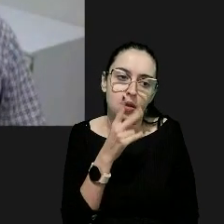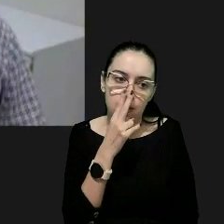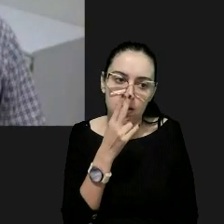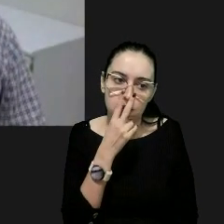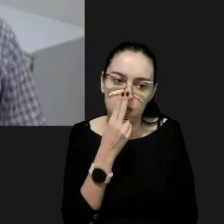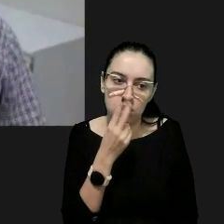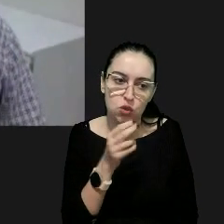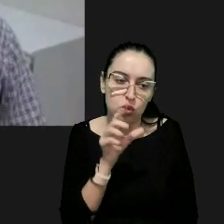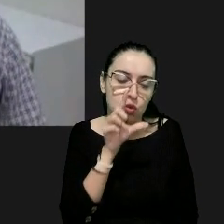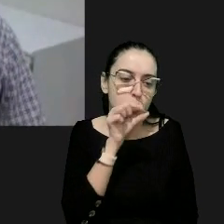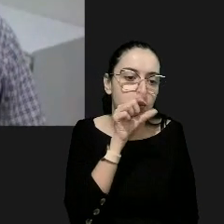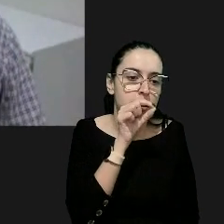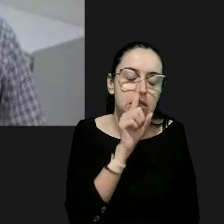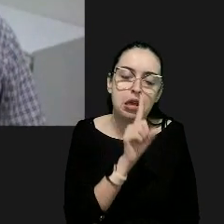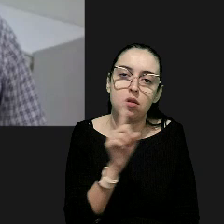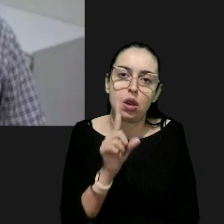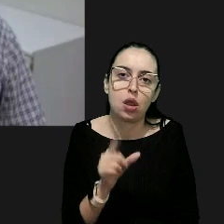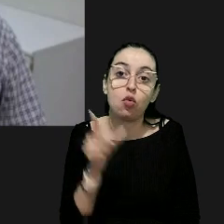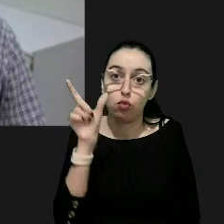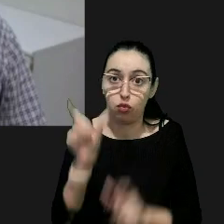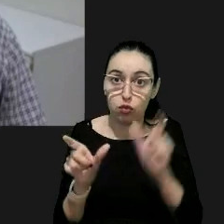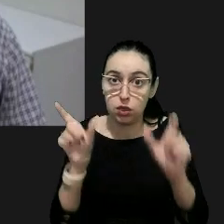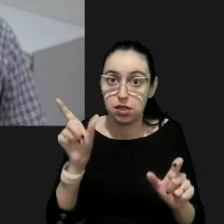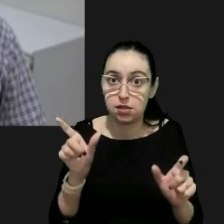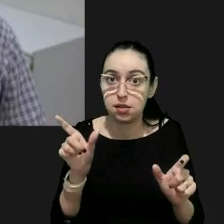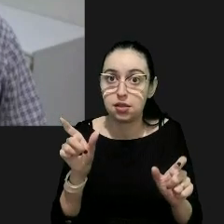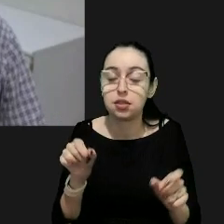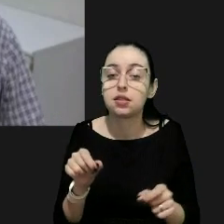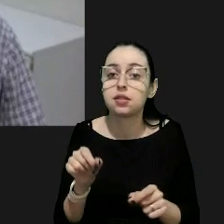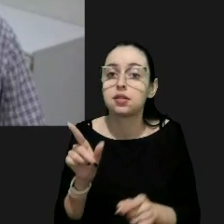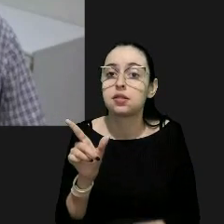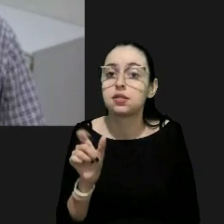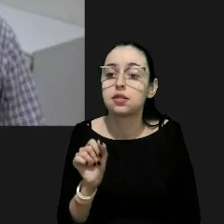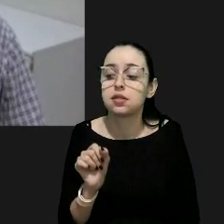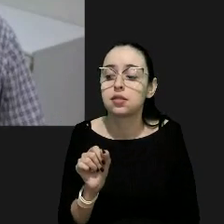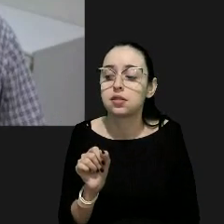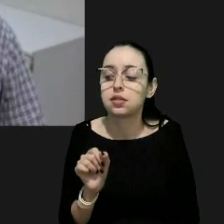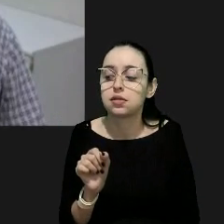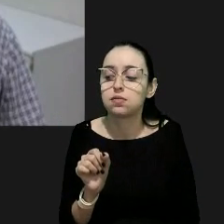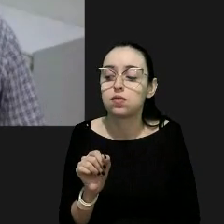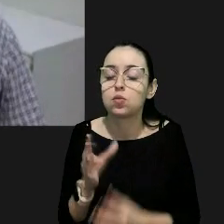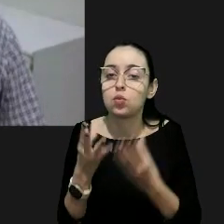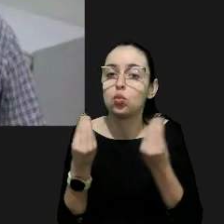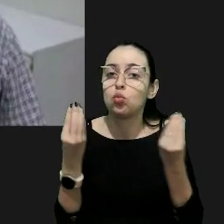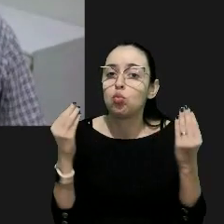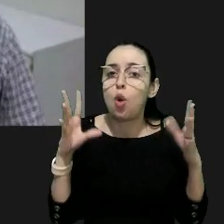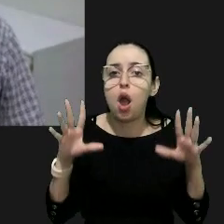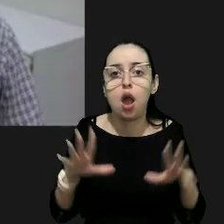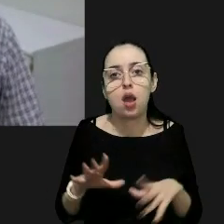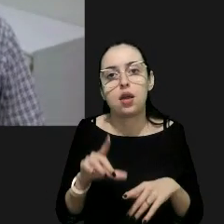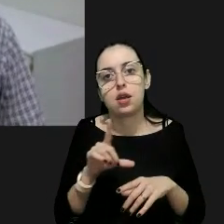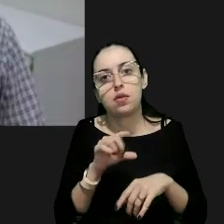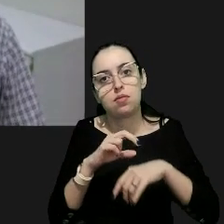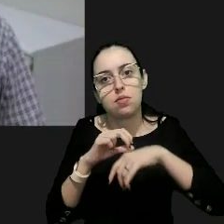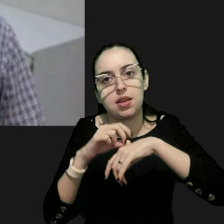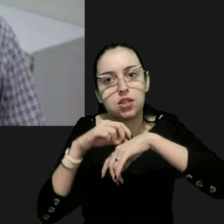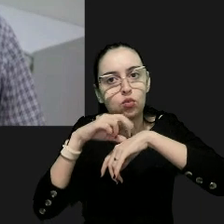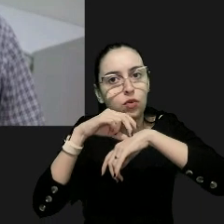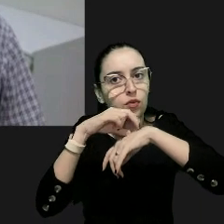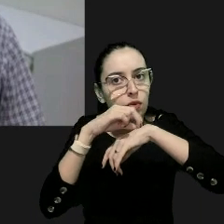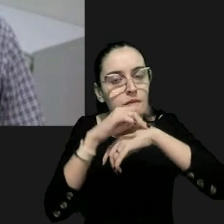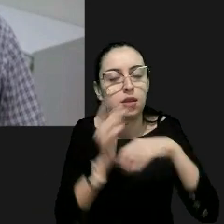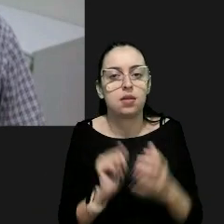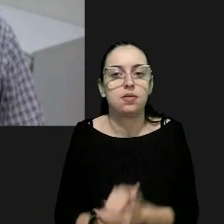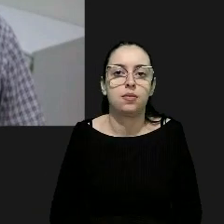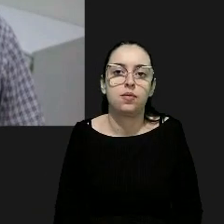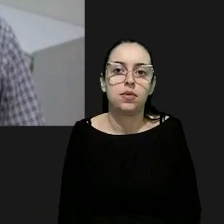imagem, eu não acho nem que eu sou um bem-te-vi, eu sou uma formiguinha, mas vocês não são. Vocês são muito